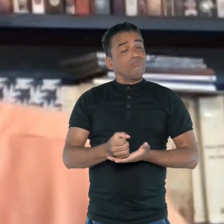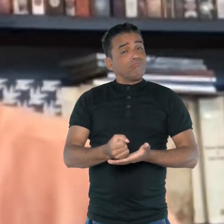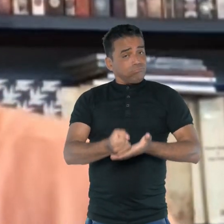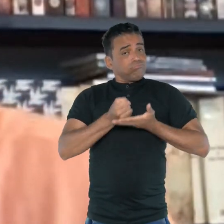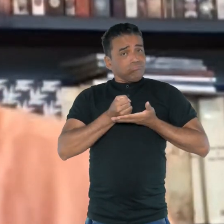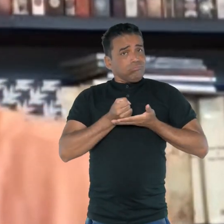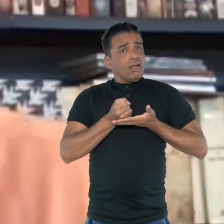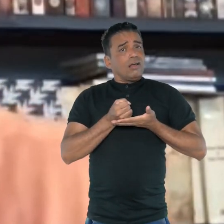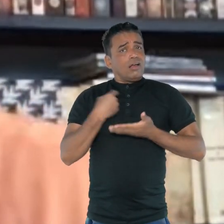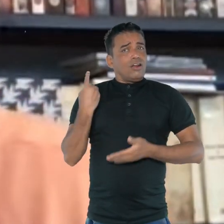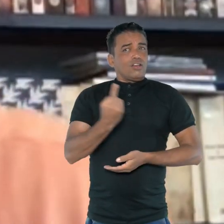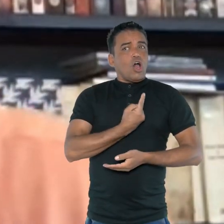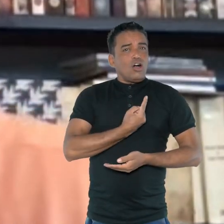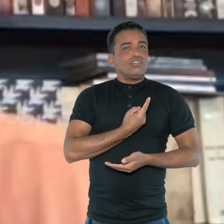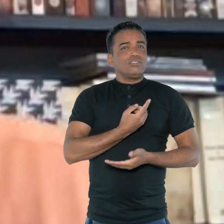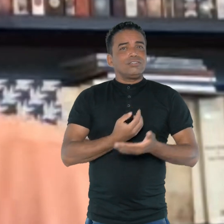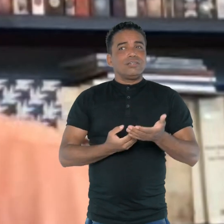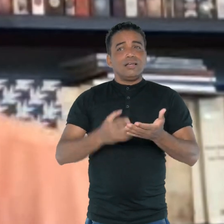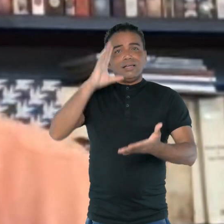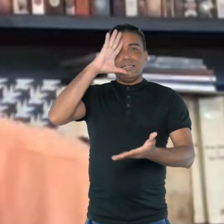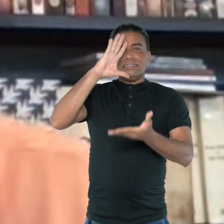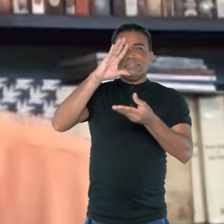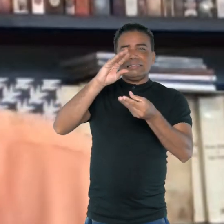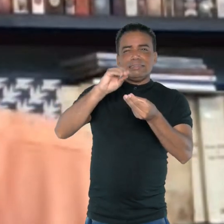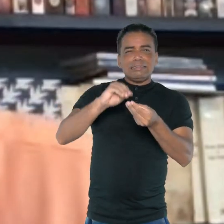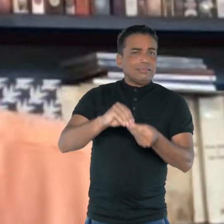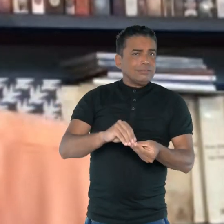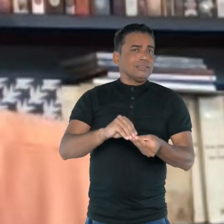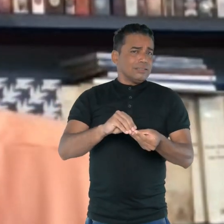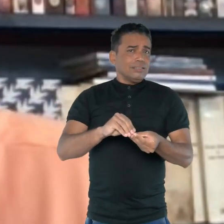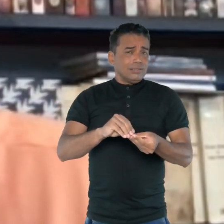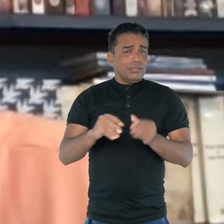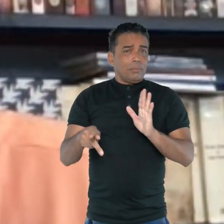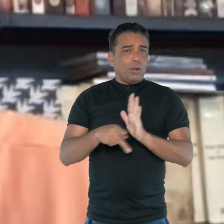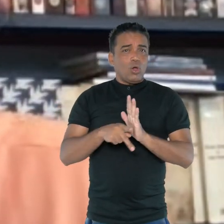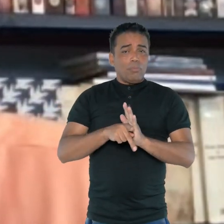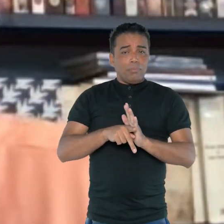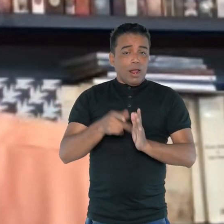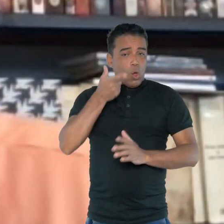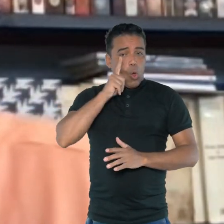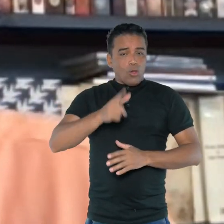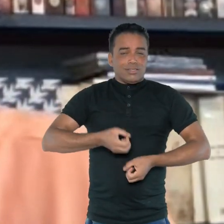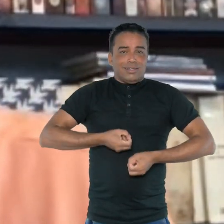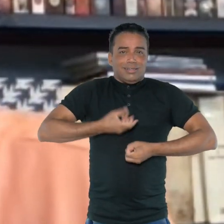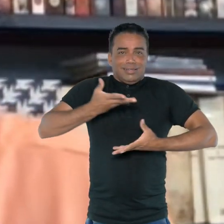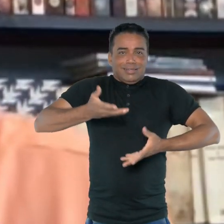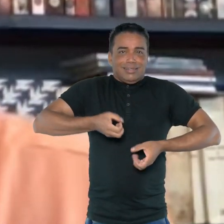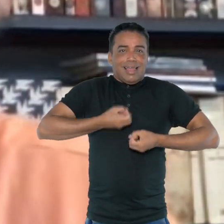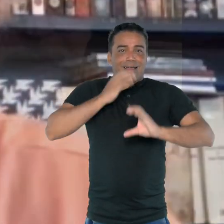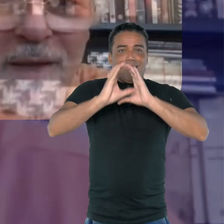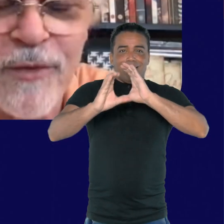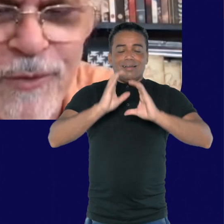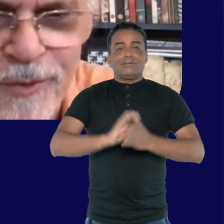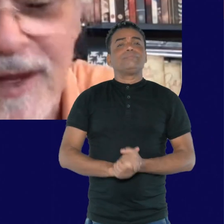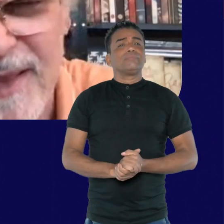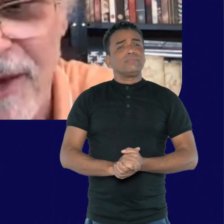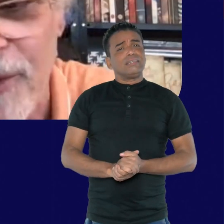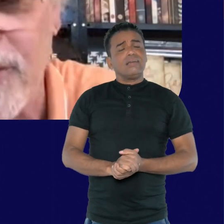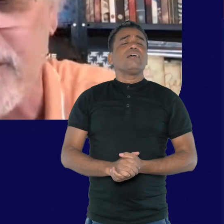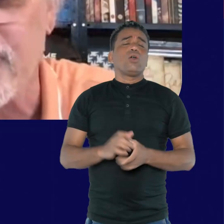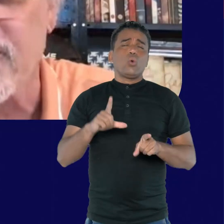permite formular as sínteses adequadas para a expressão. Aliás, eu tenho um